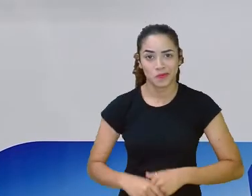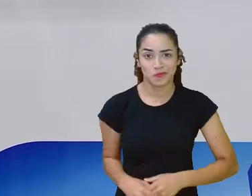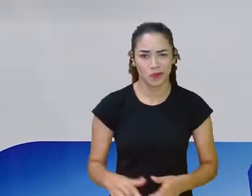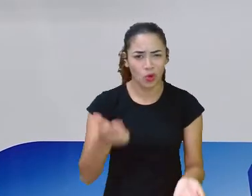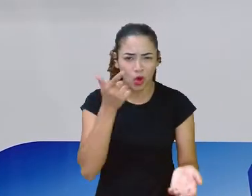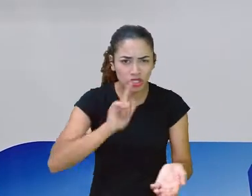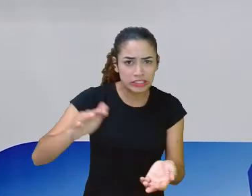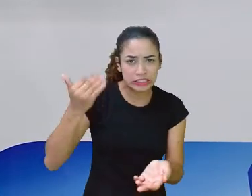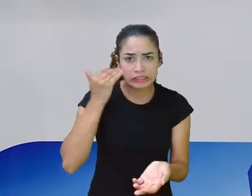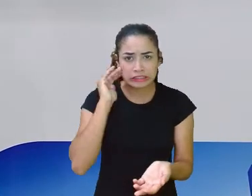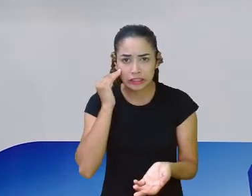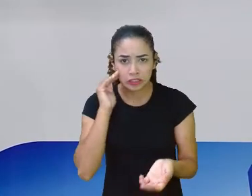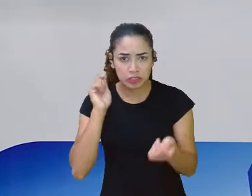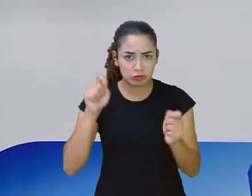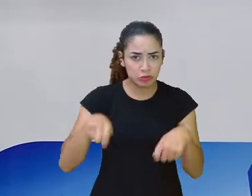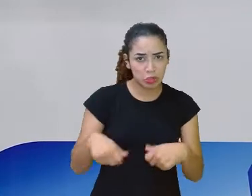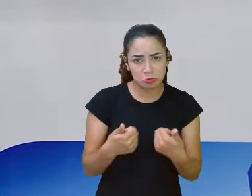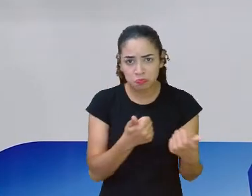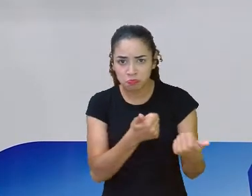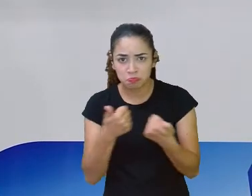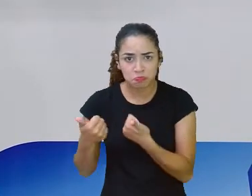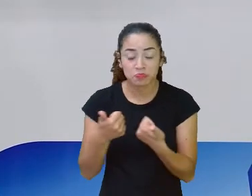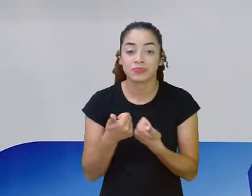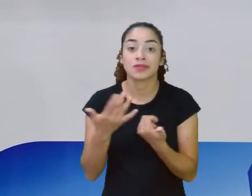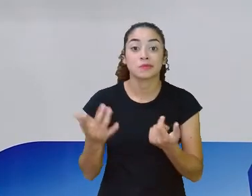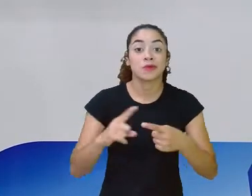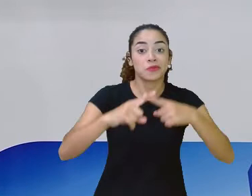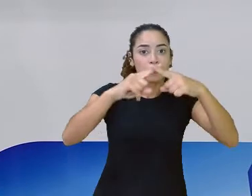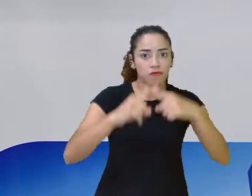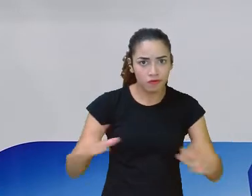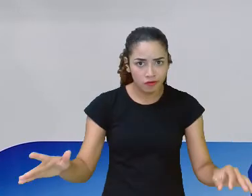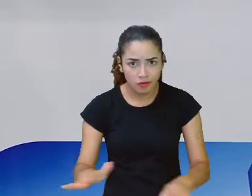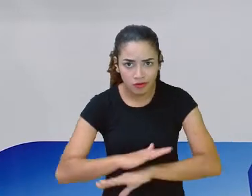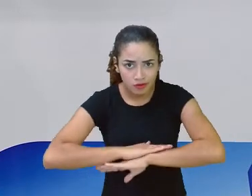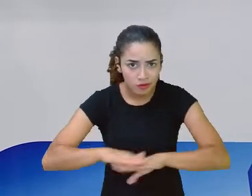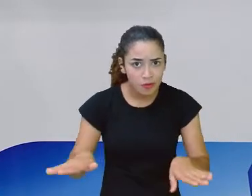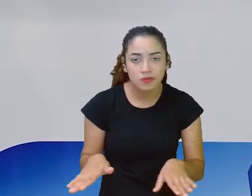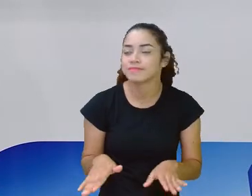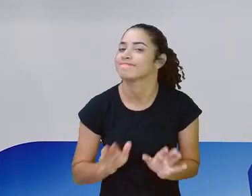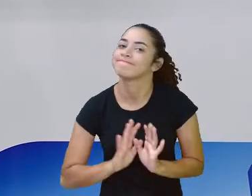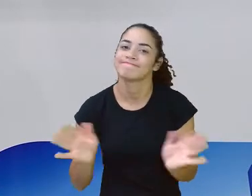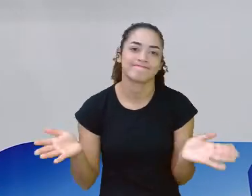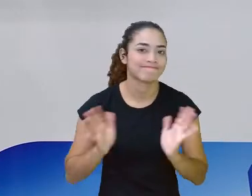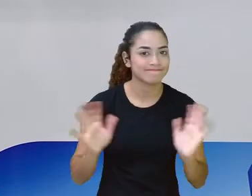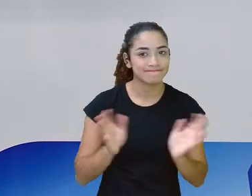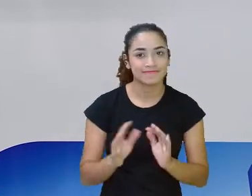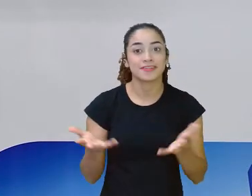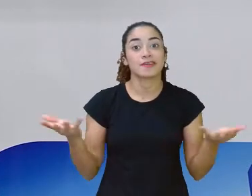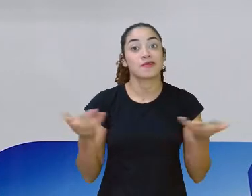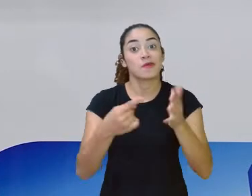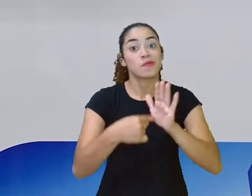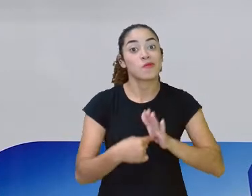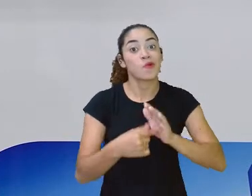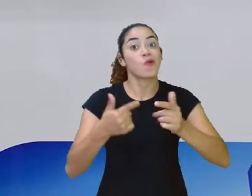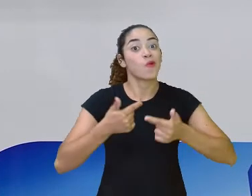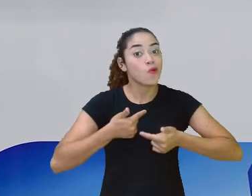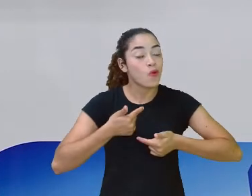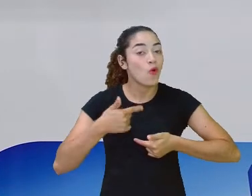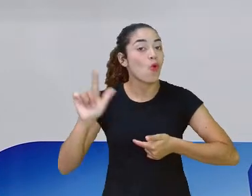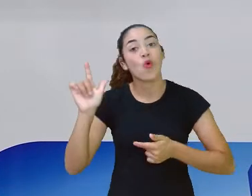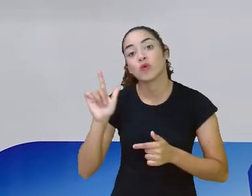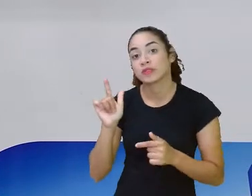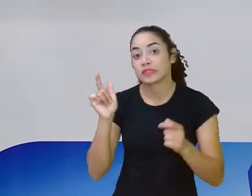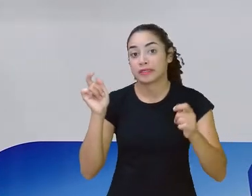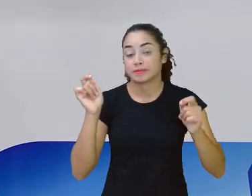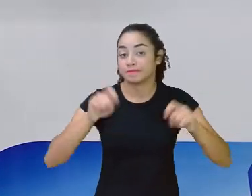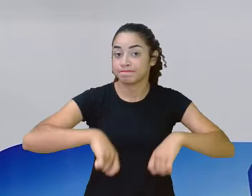Conseguiram entender e acompanhar? Mas o desafio não para por aqui não. A gente vai trazendo agora outra possibilidade.